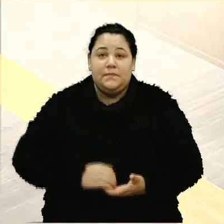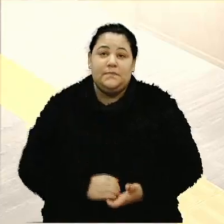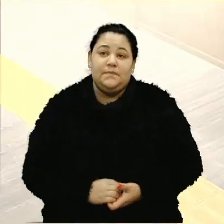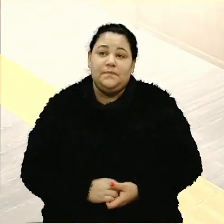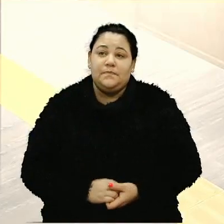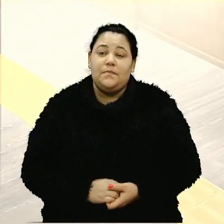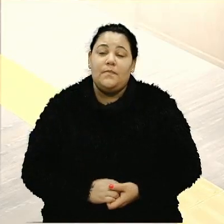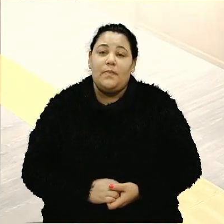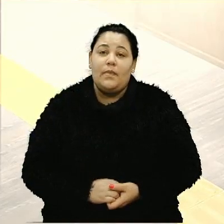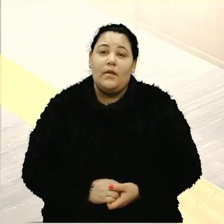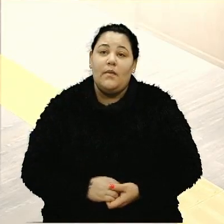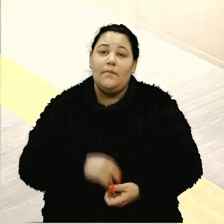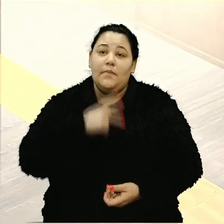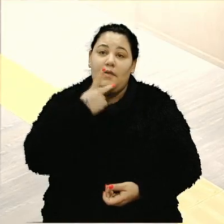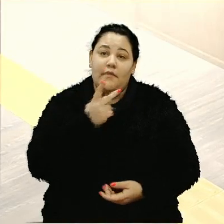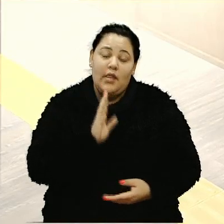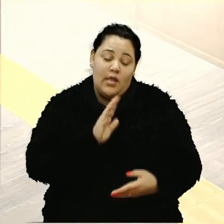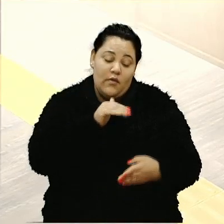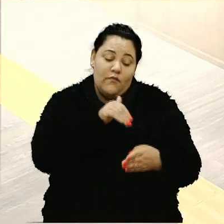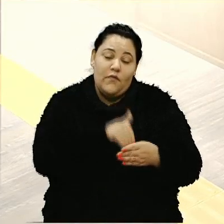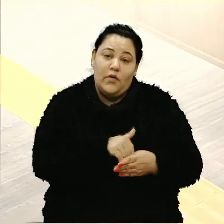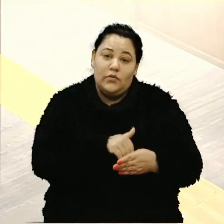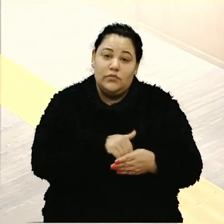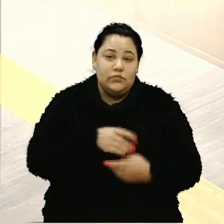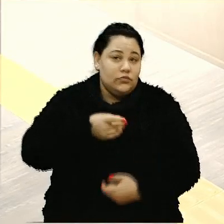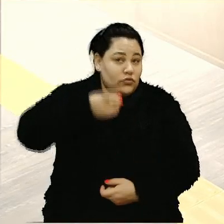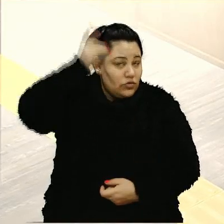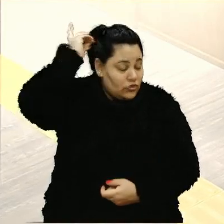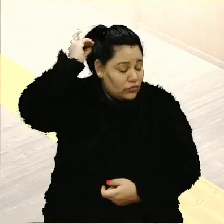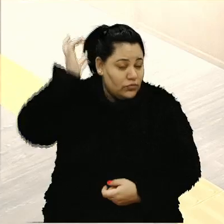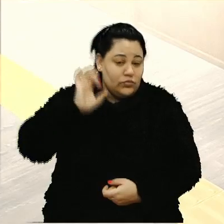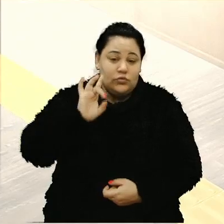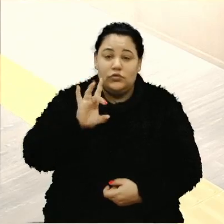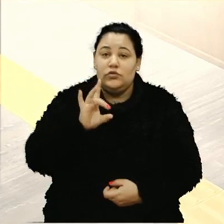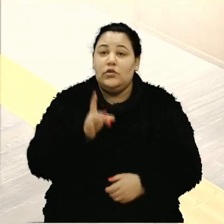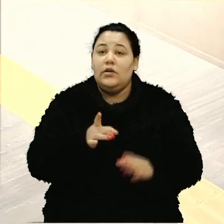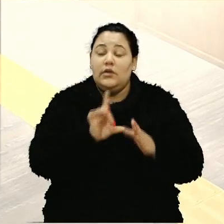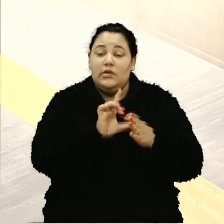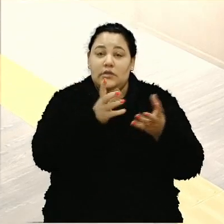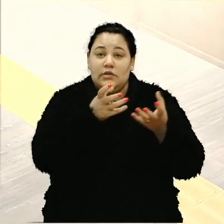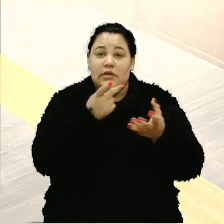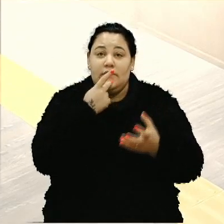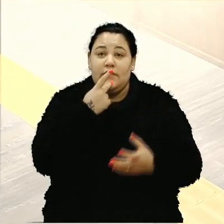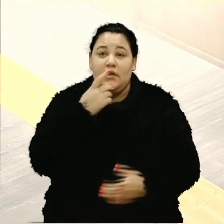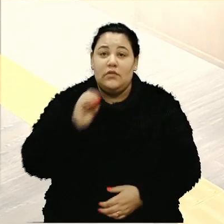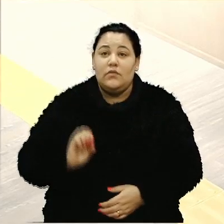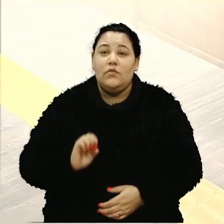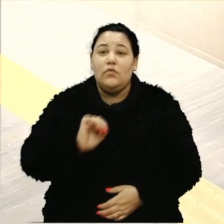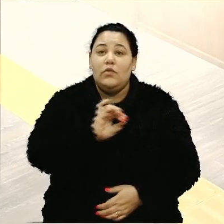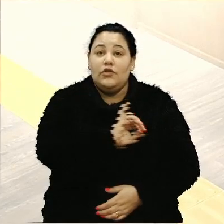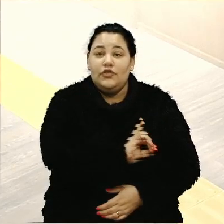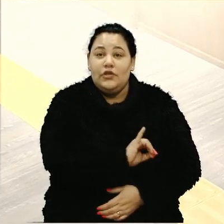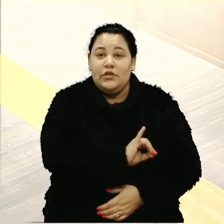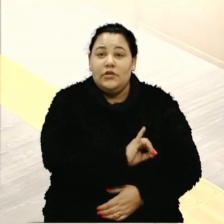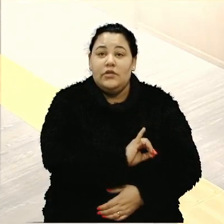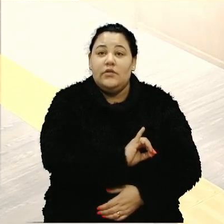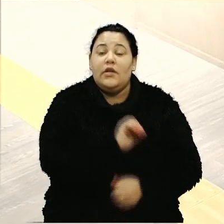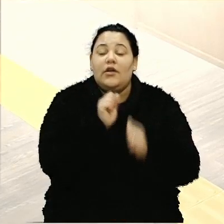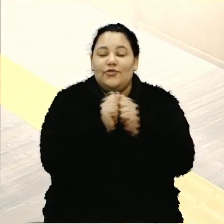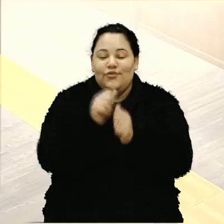A declarar voto o vereador Lucas Dil, só antes fazer referência ao nosso ex-vereador Ed Carlos, conosco aqui na